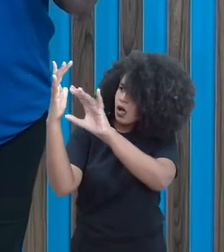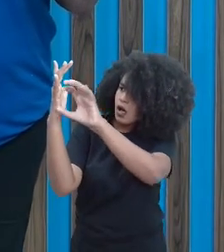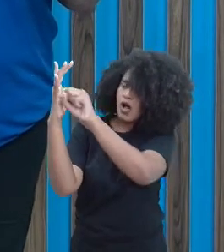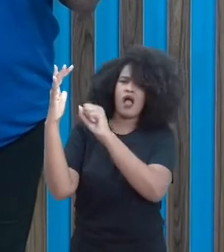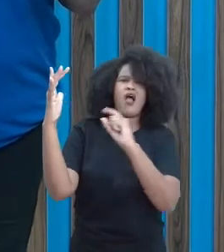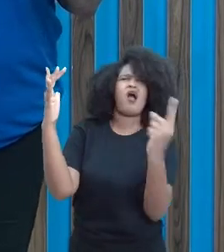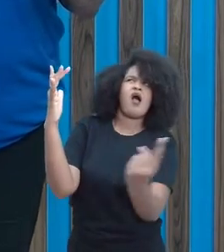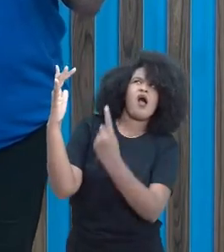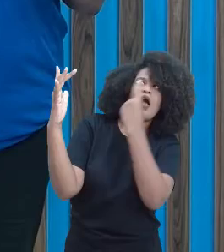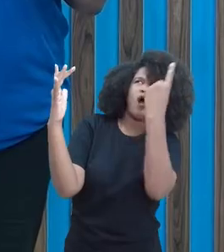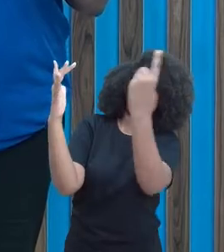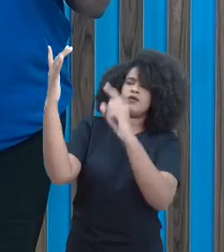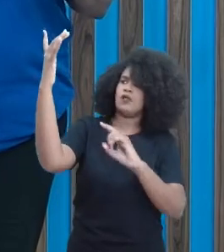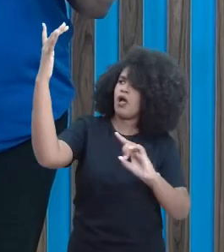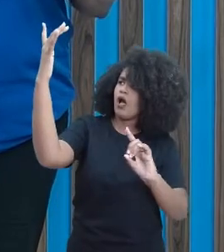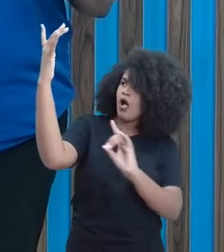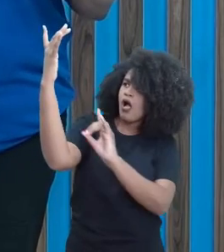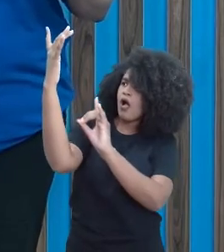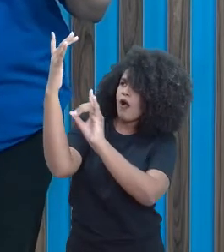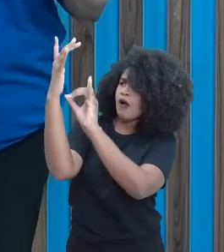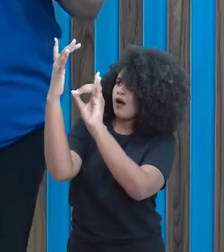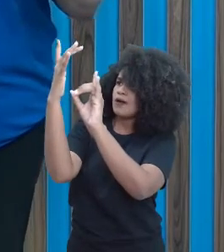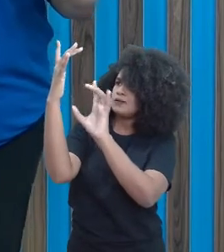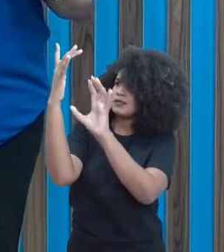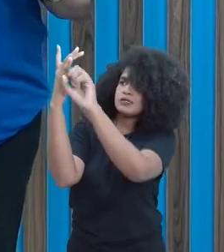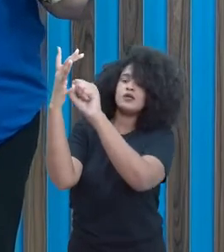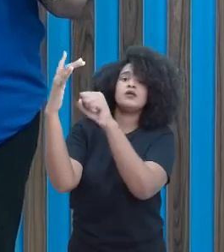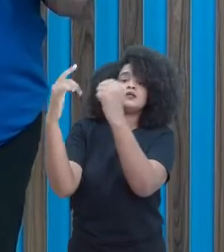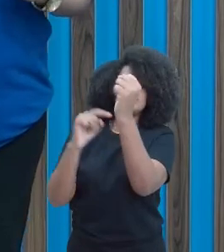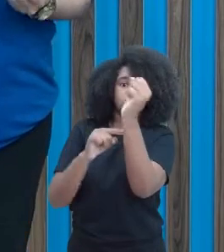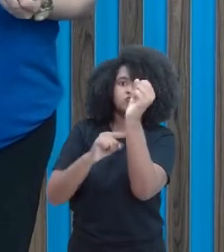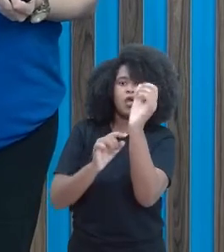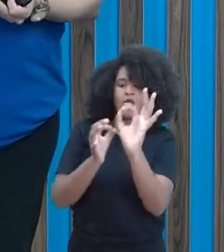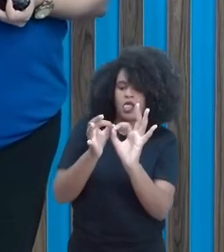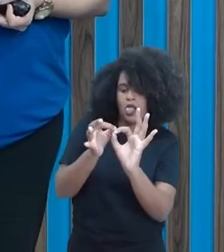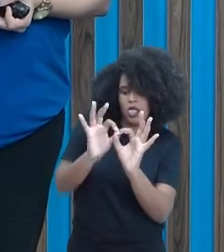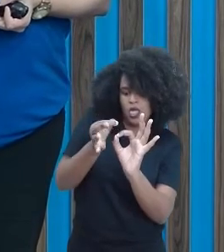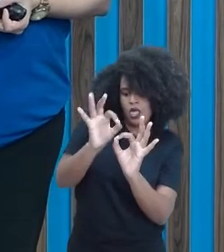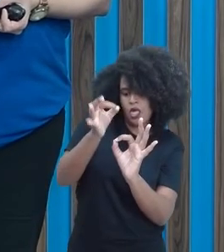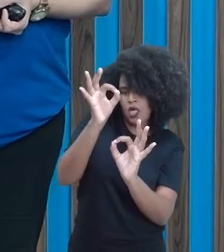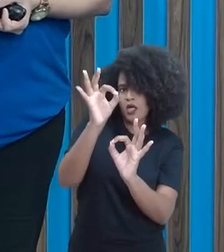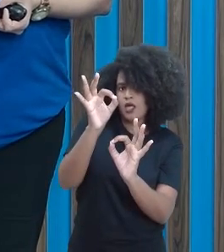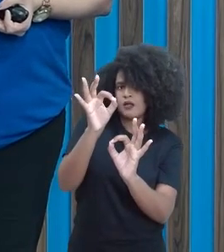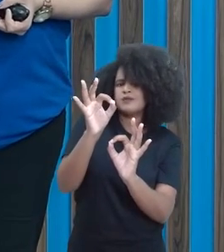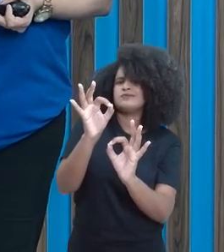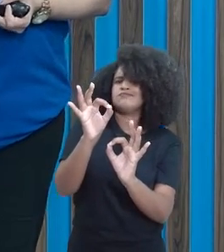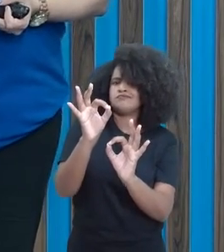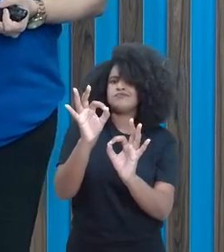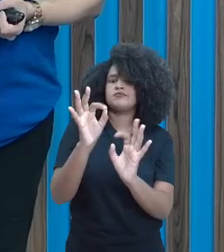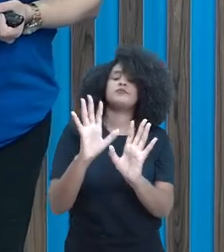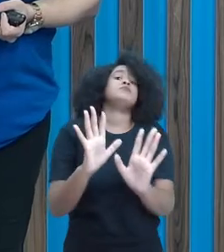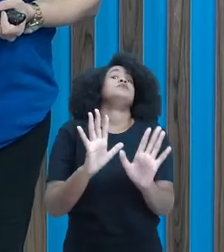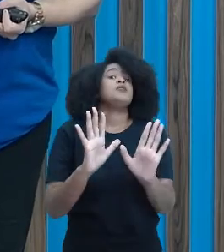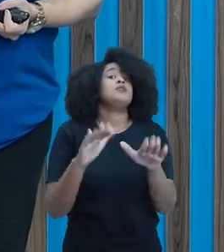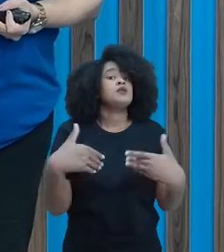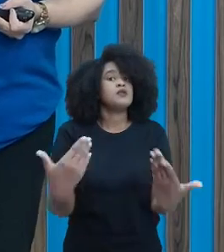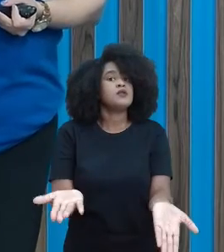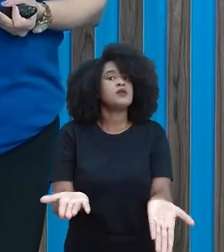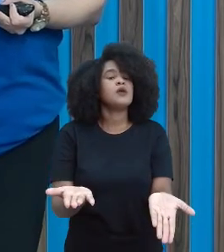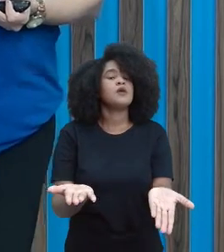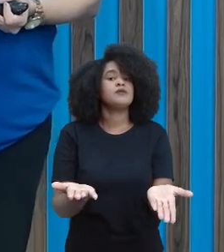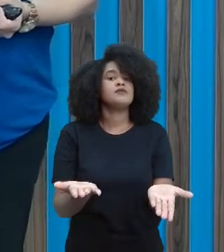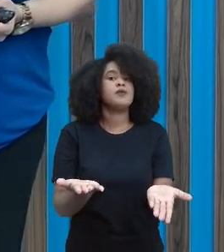folhagem que está muito alta, né? Então, ela adquiriu esse pescoço por conta dessa pressão ambiental, certo? Aí,